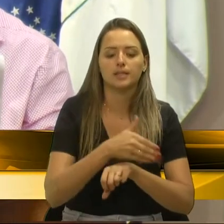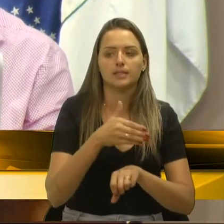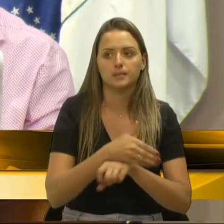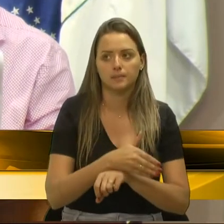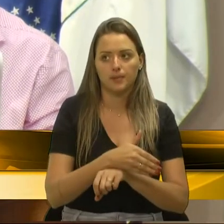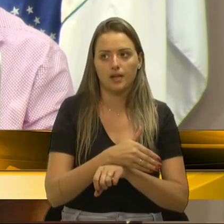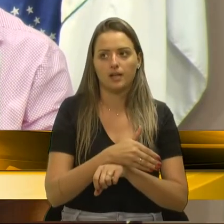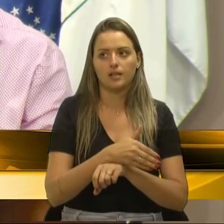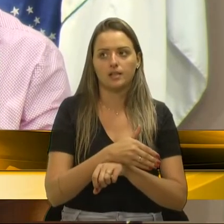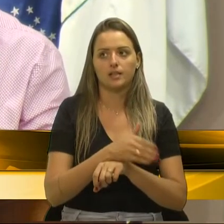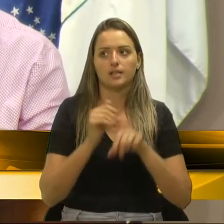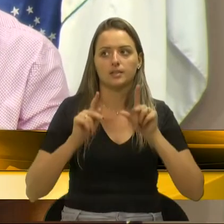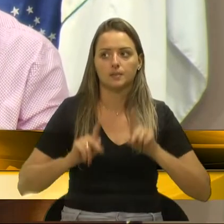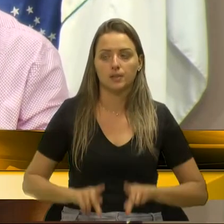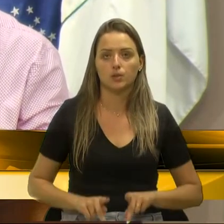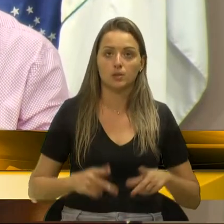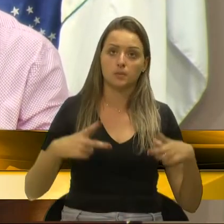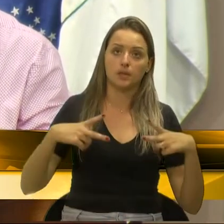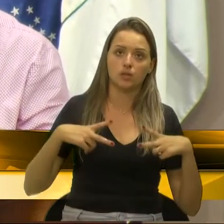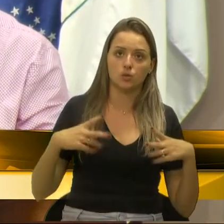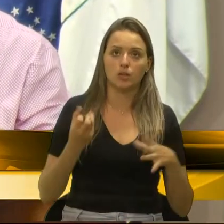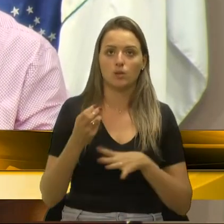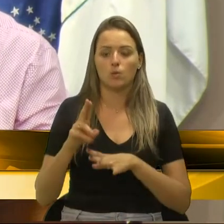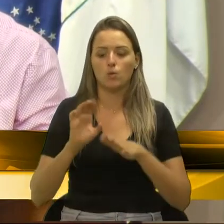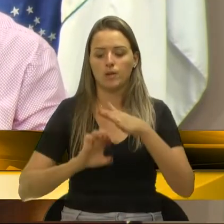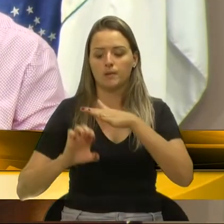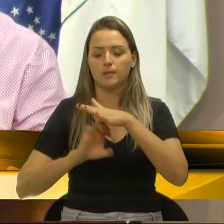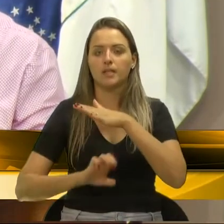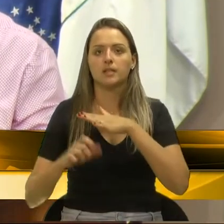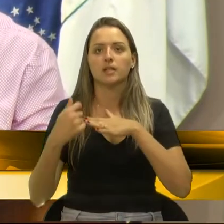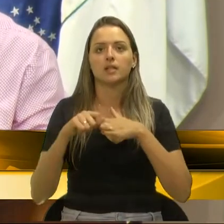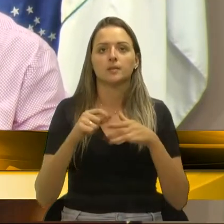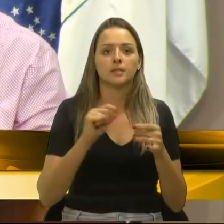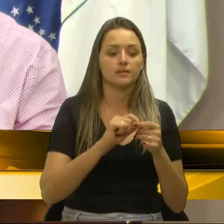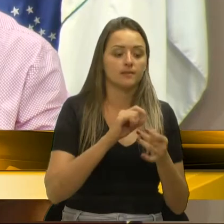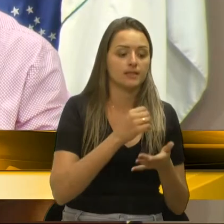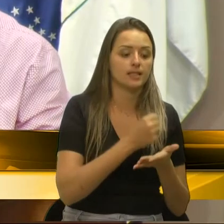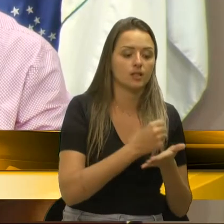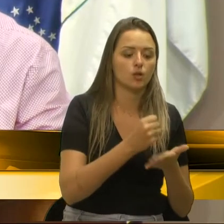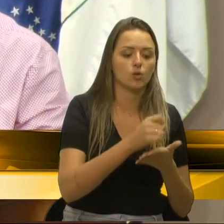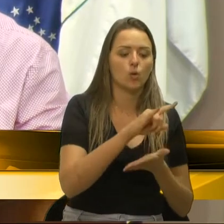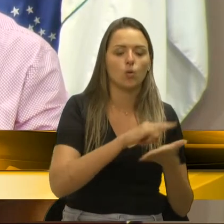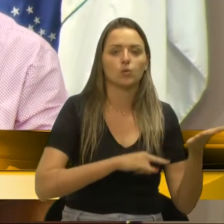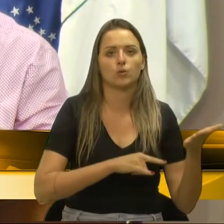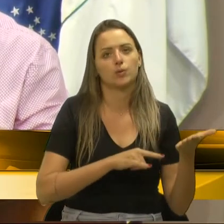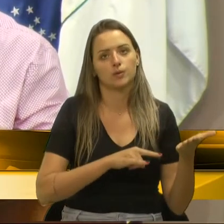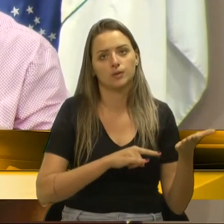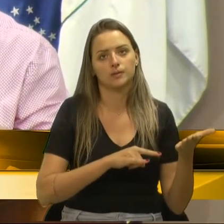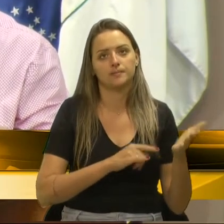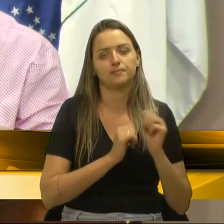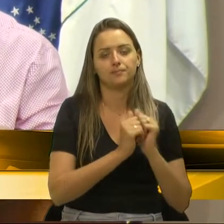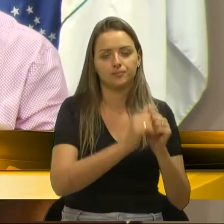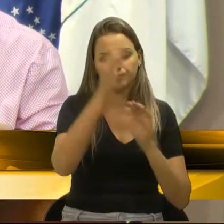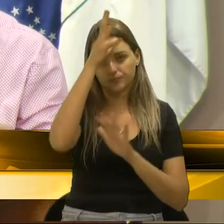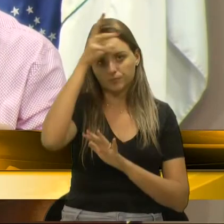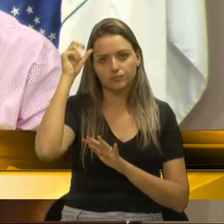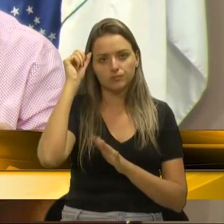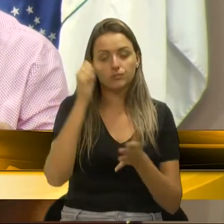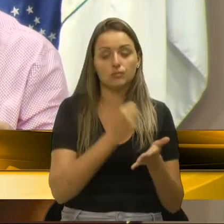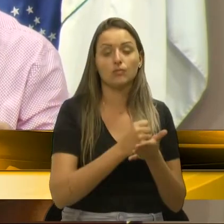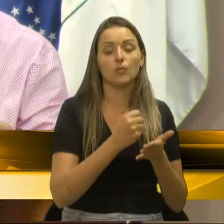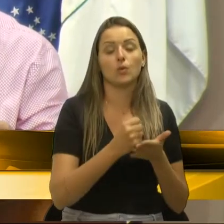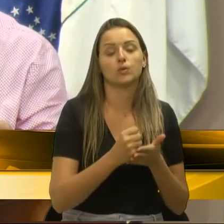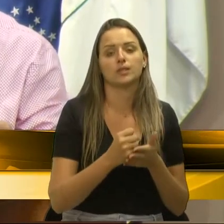pessoas físicas ou jurídicas devem firmar termo de cooperação com o município. O termo de cooperação